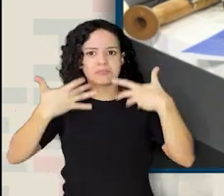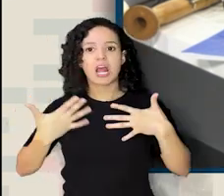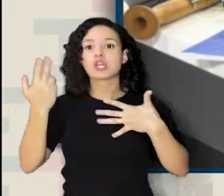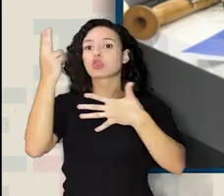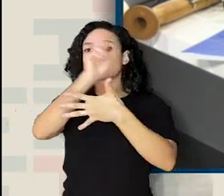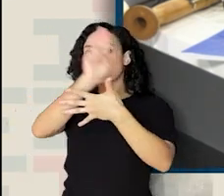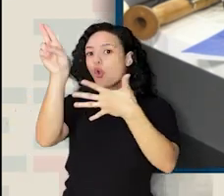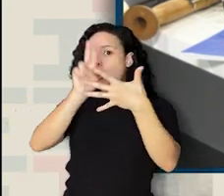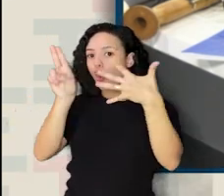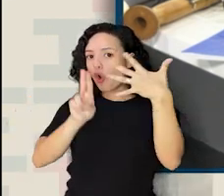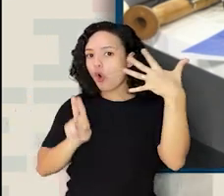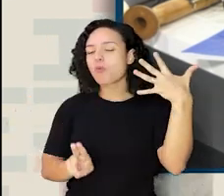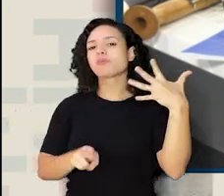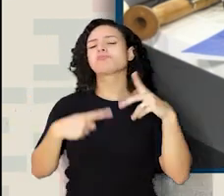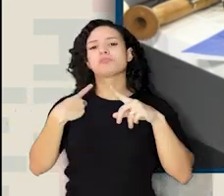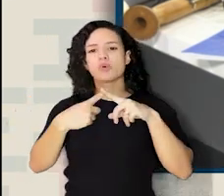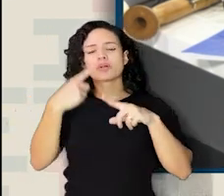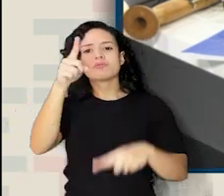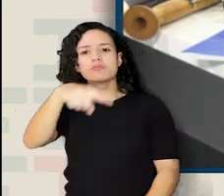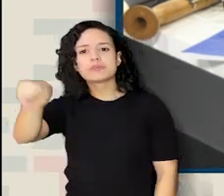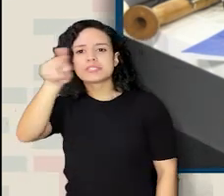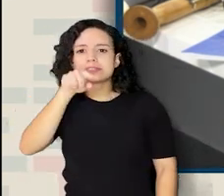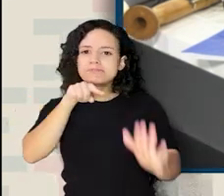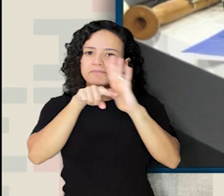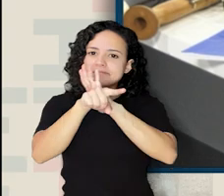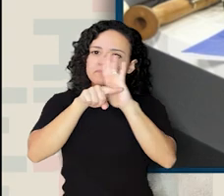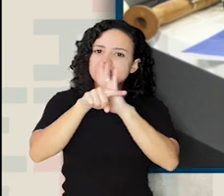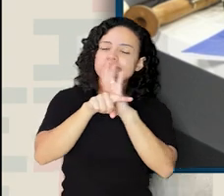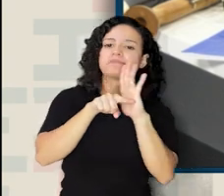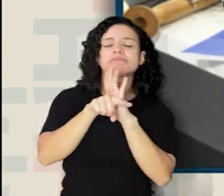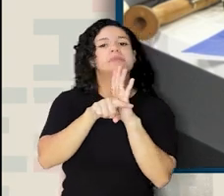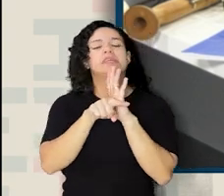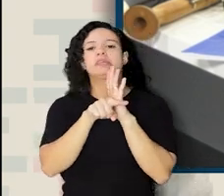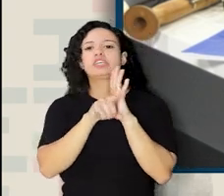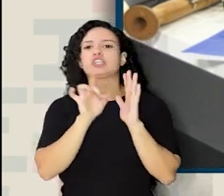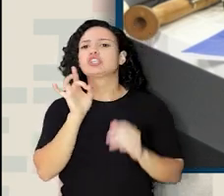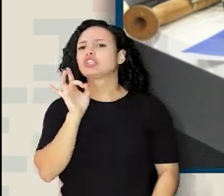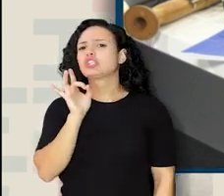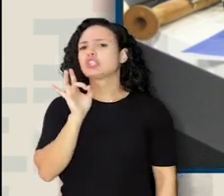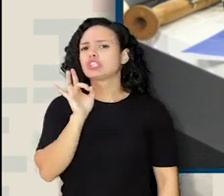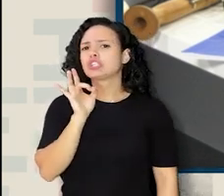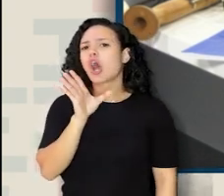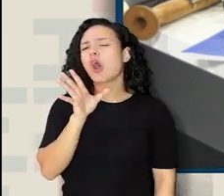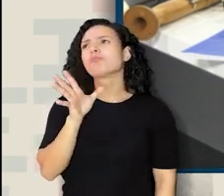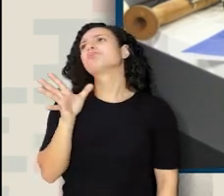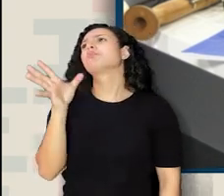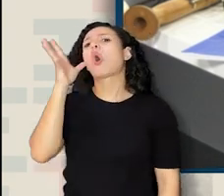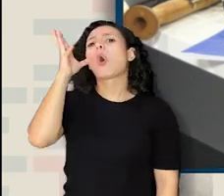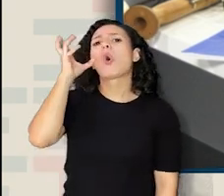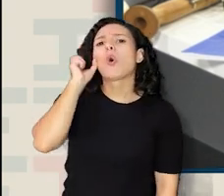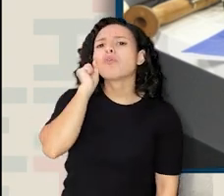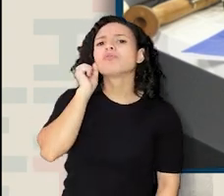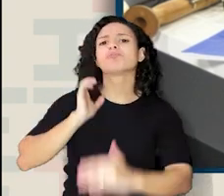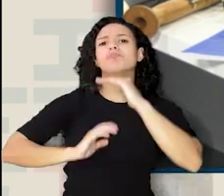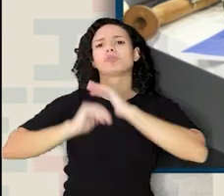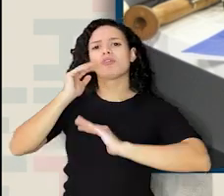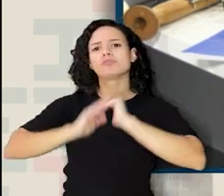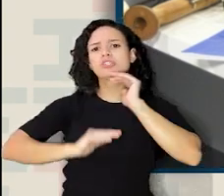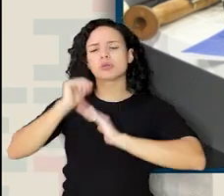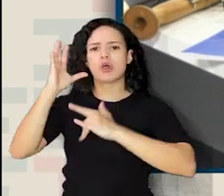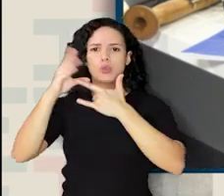de pontuar esses nomes, porque é uma forma também de você pesquisar, não só de